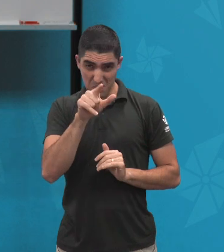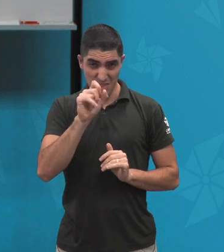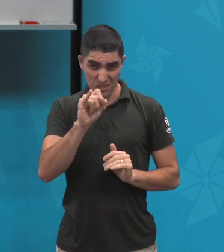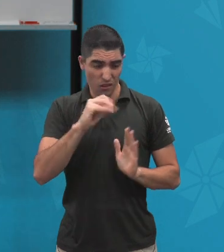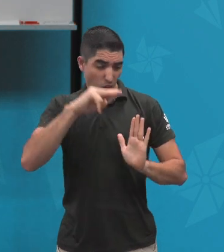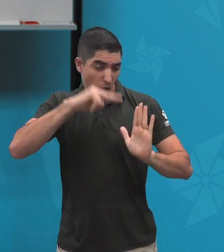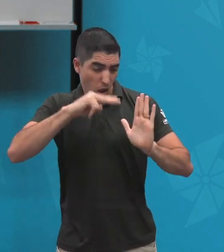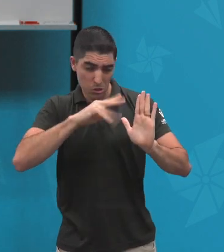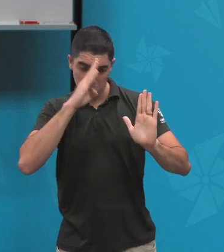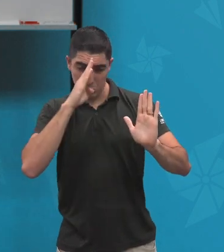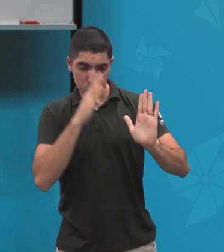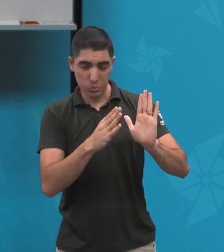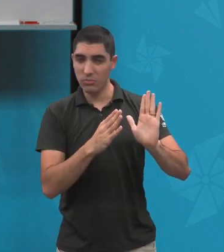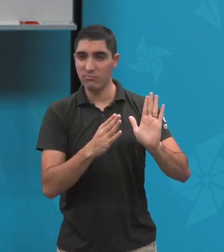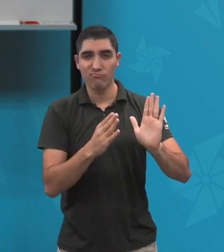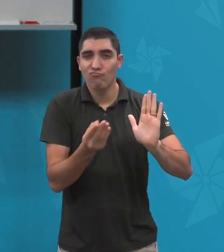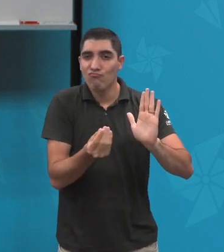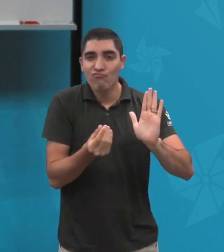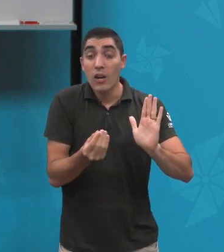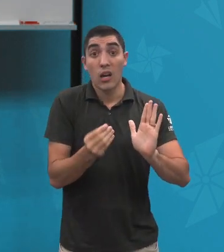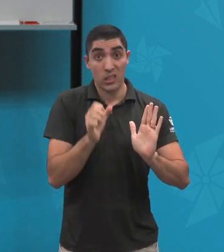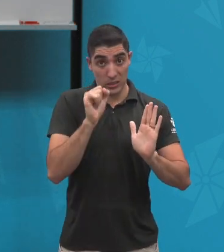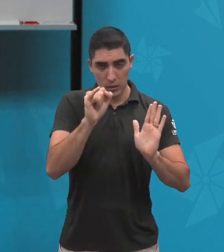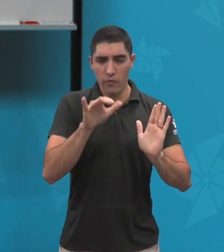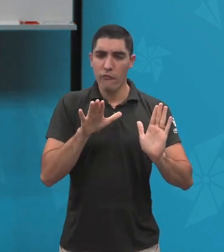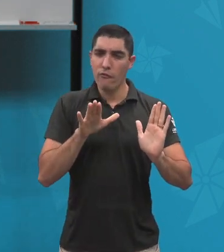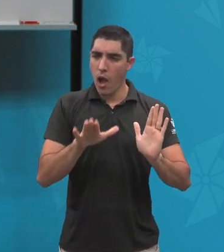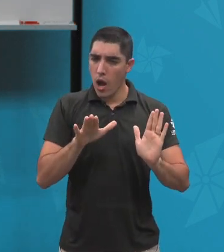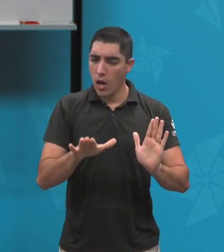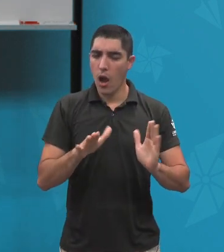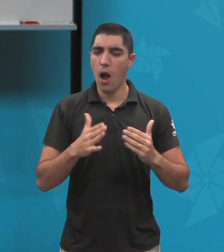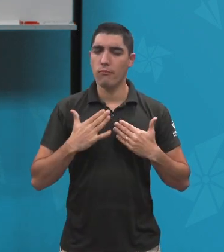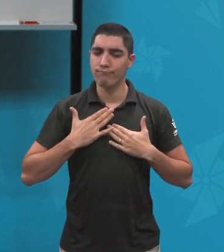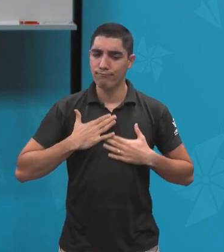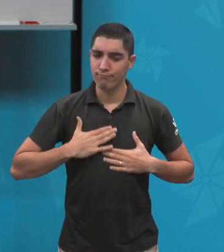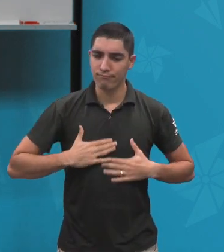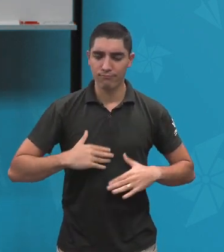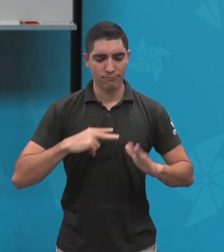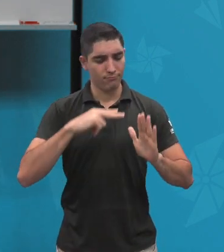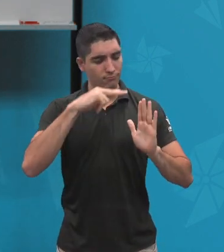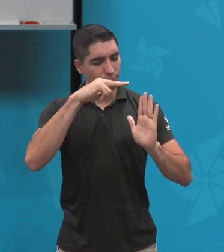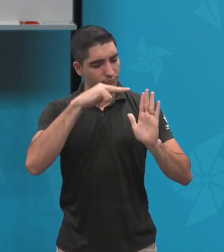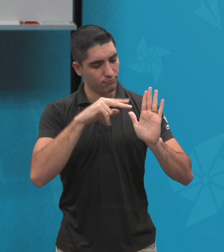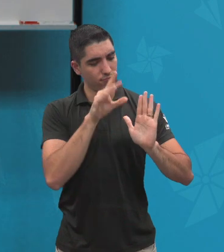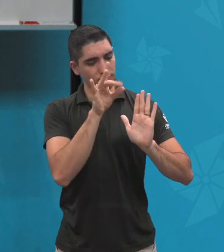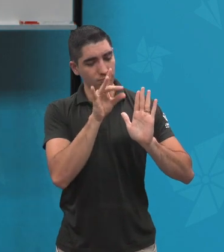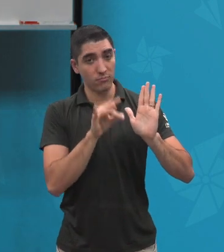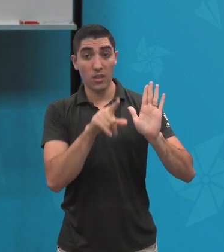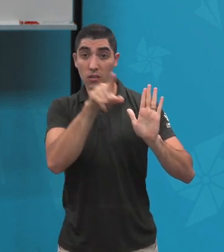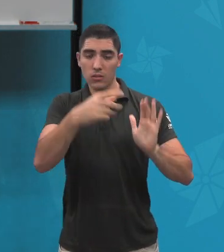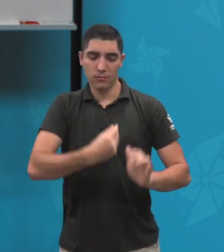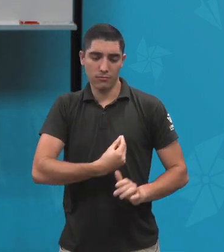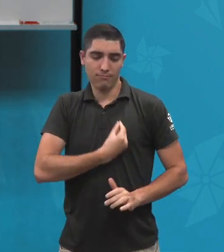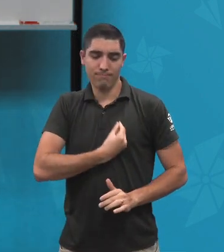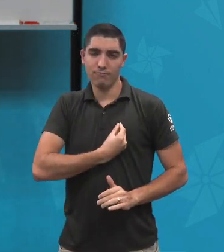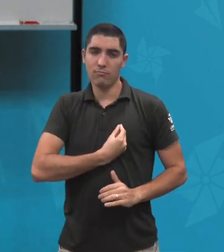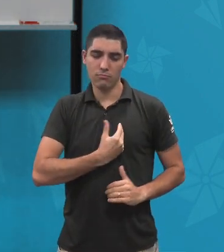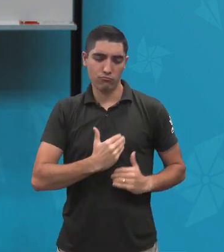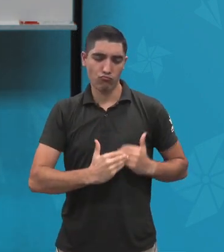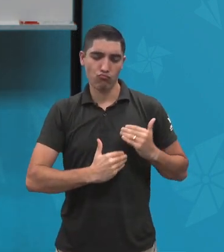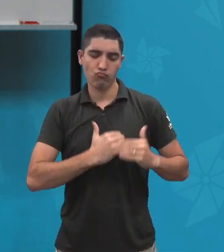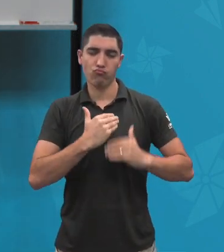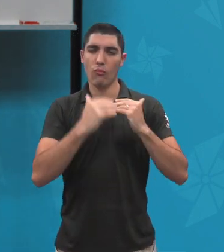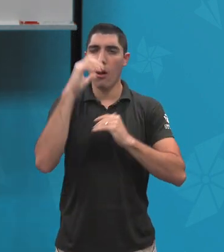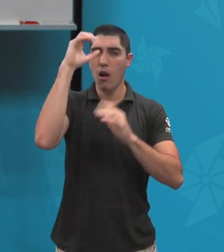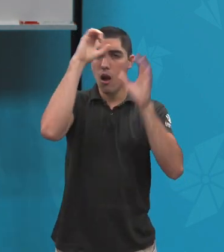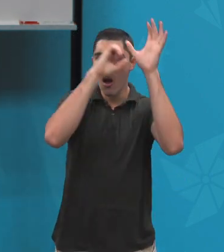se vocês fizerem isso, vocês vão ganhar uma qualidade muito importante em termos de vida, mas ao